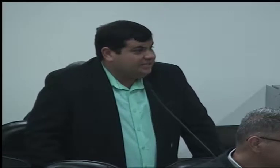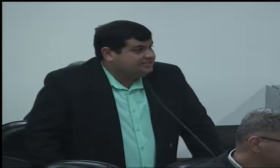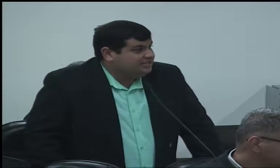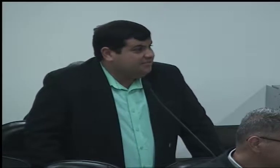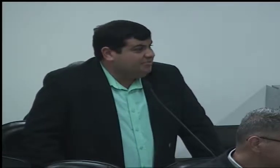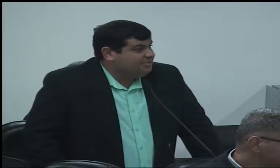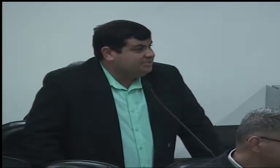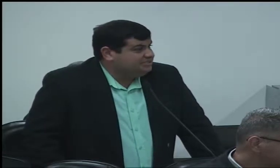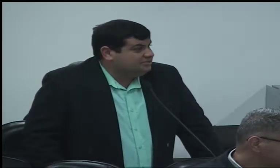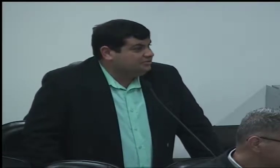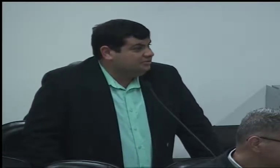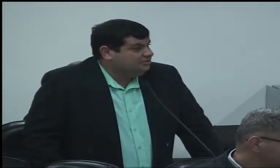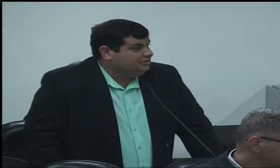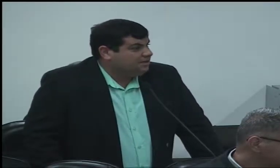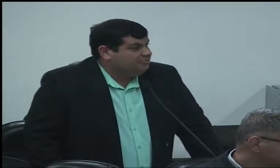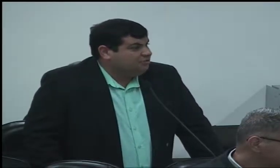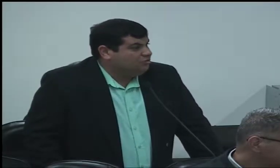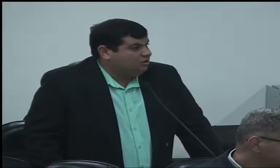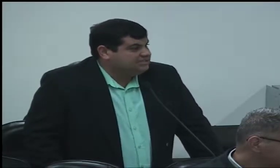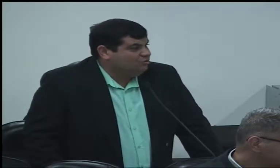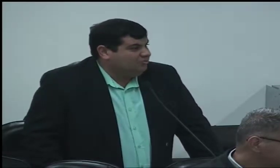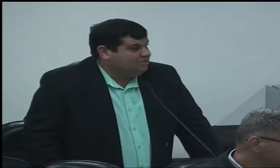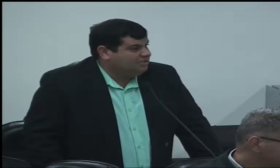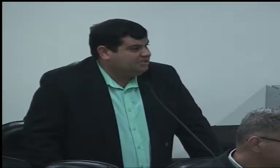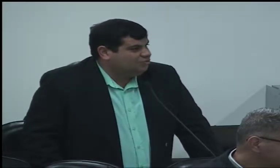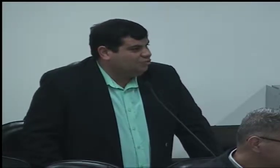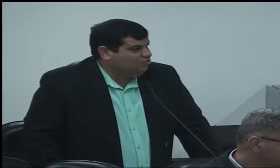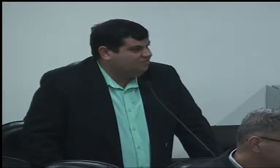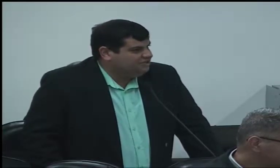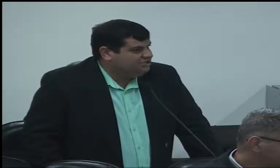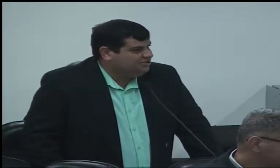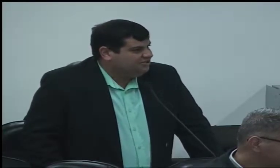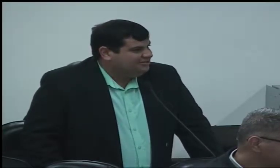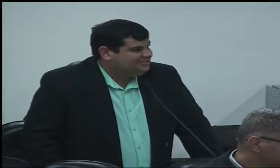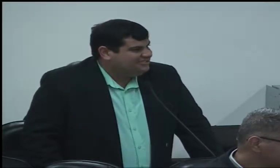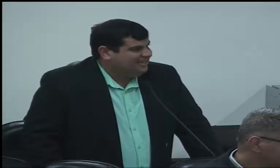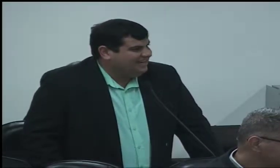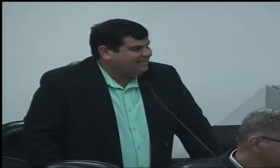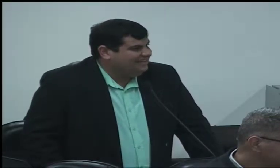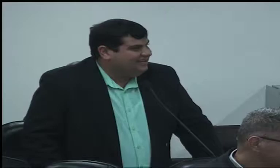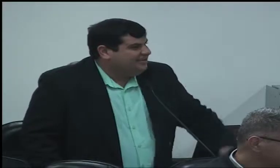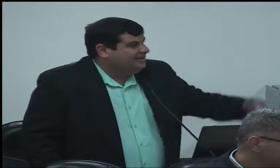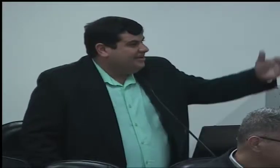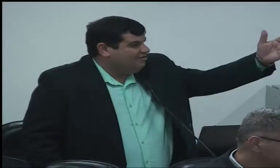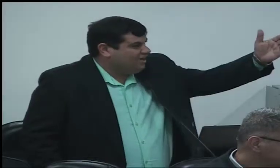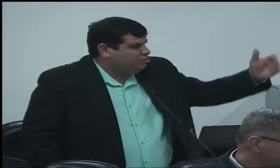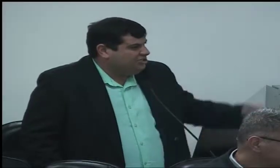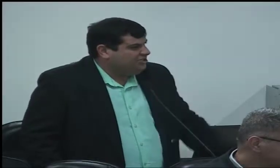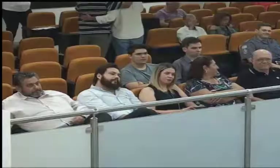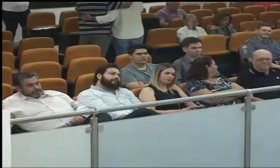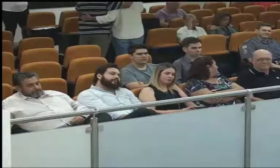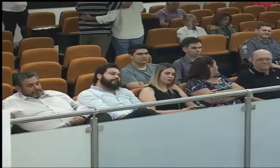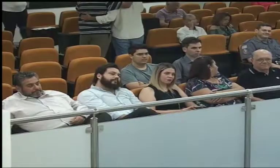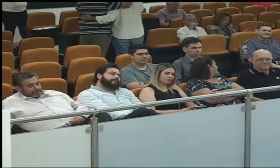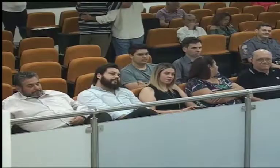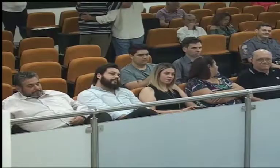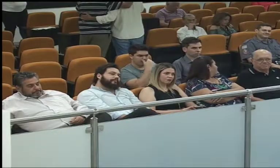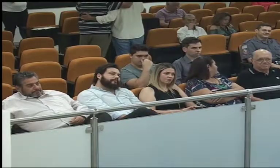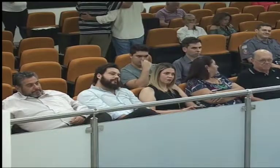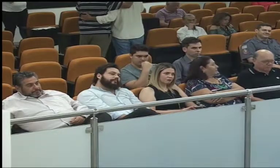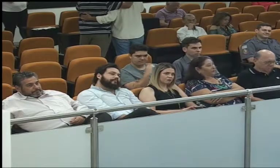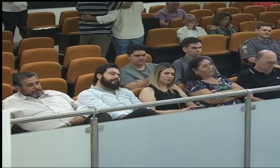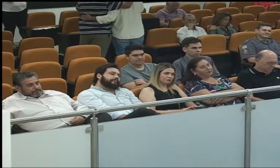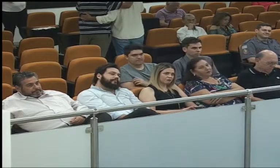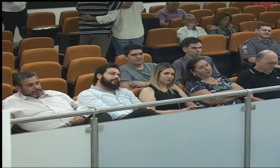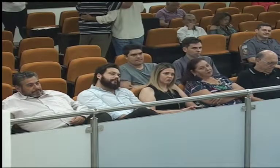Quero agradecer também a presença do capitão Costa, meu amigo, que aceitou o convite de estar aqui, ao cabo Chiquinho. Mando um